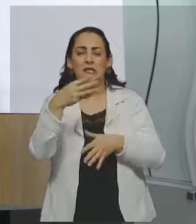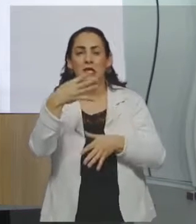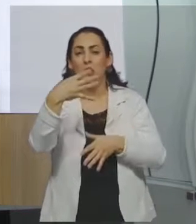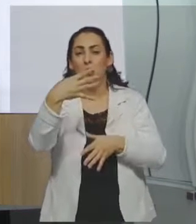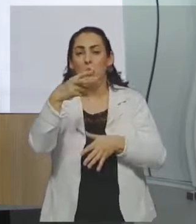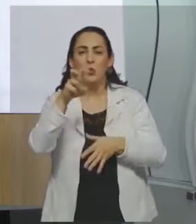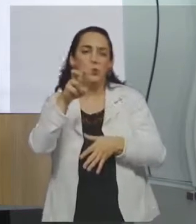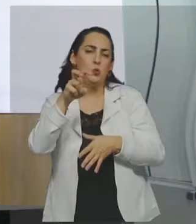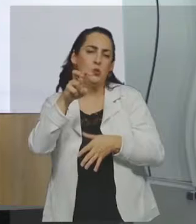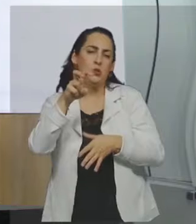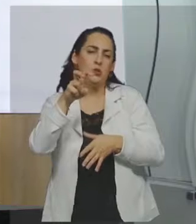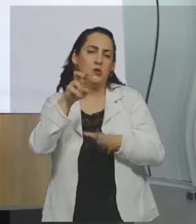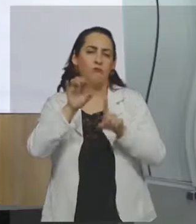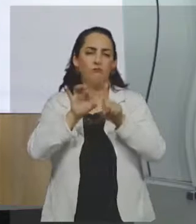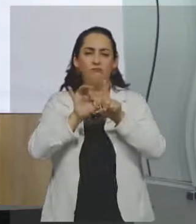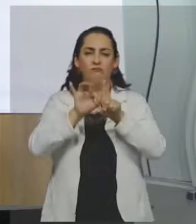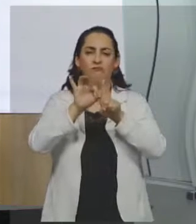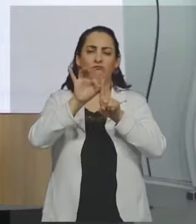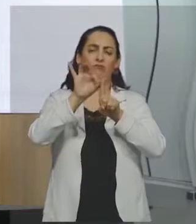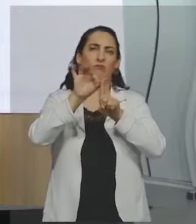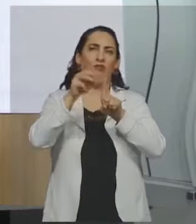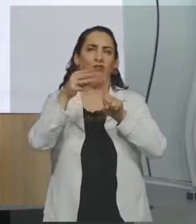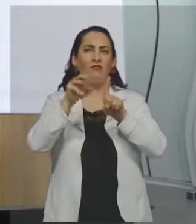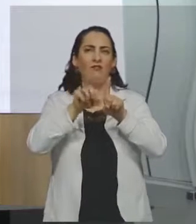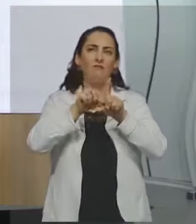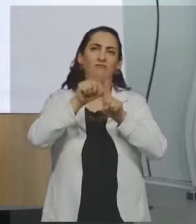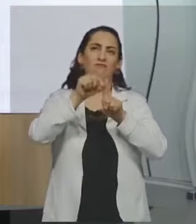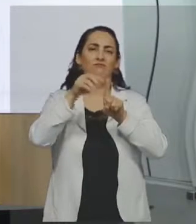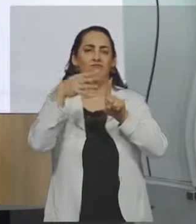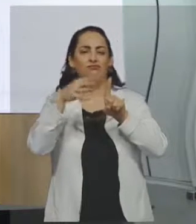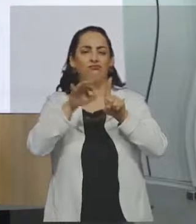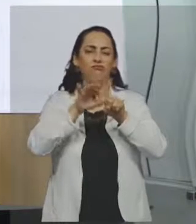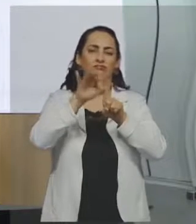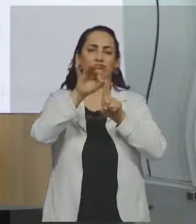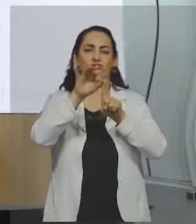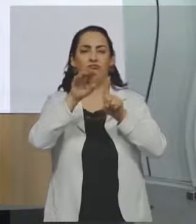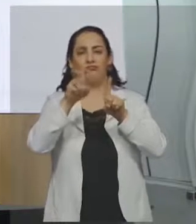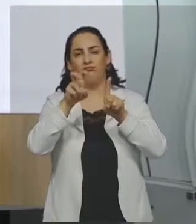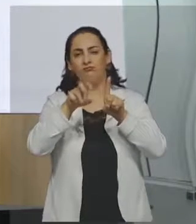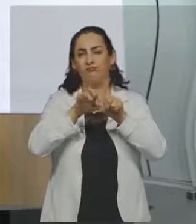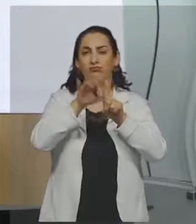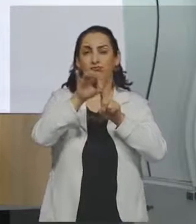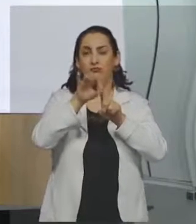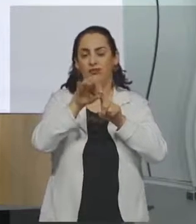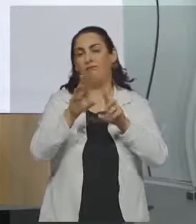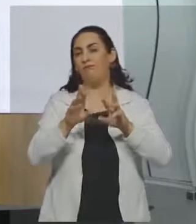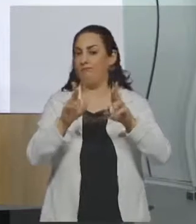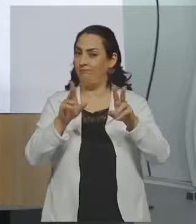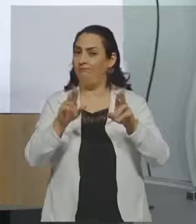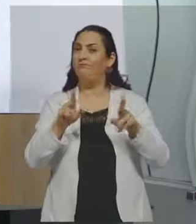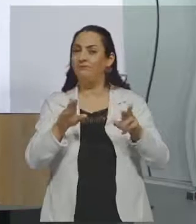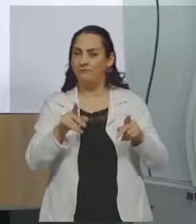máximo. E aí ele fez então o experimento para verificar se a sua hipótese estava correta.